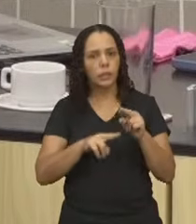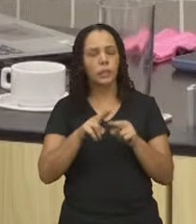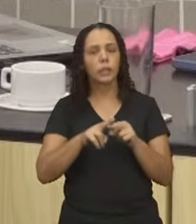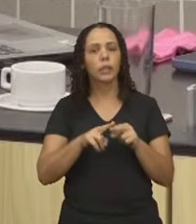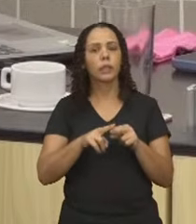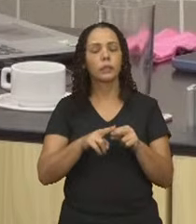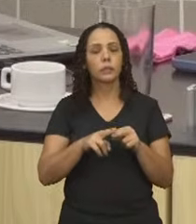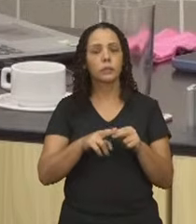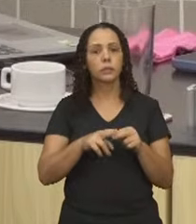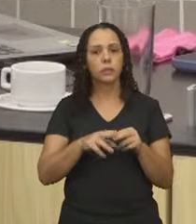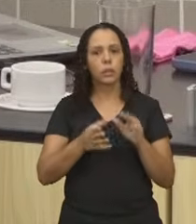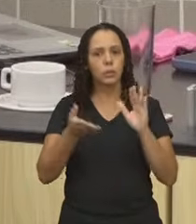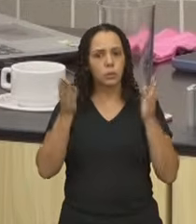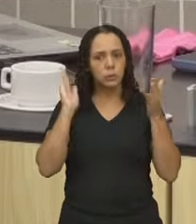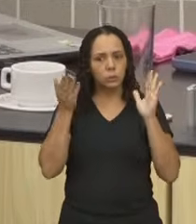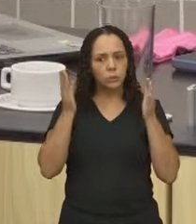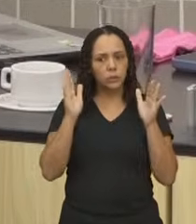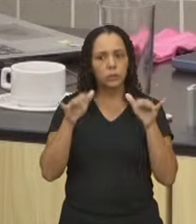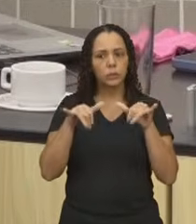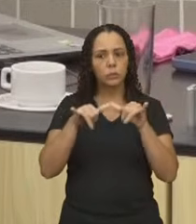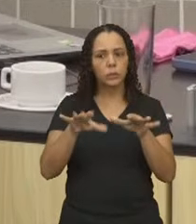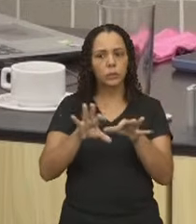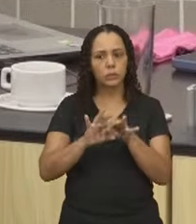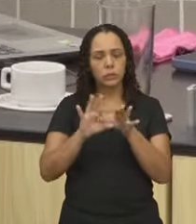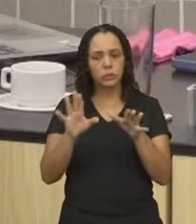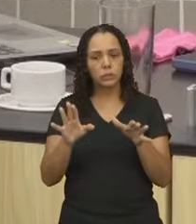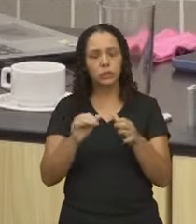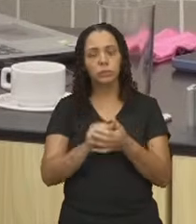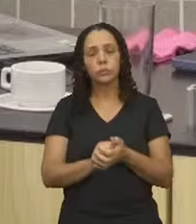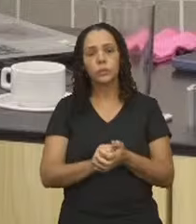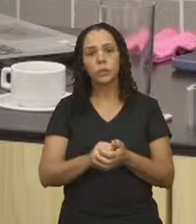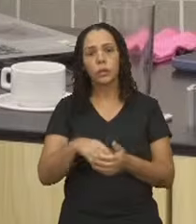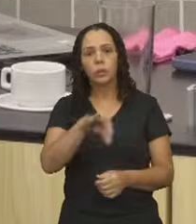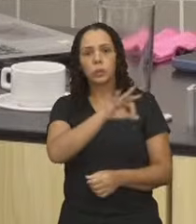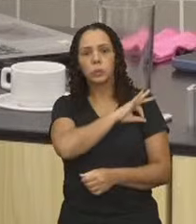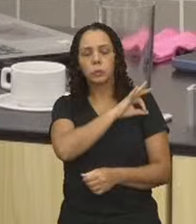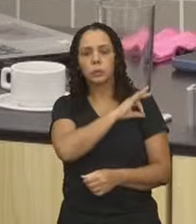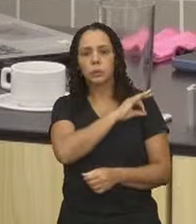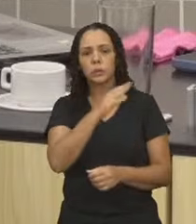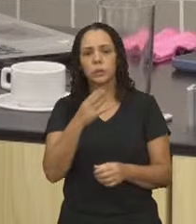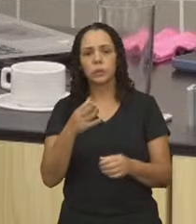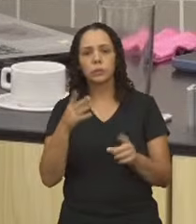Os referidos policiais se depararam com criminosos armados na Estrada do Poço.